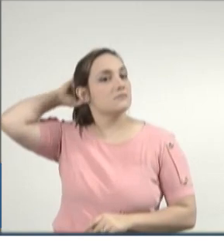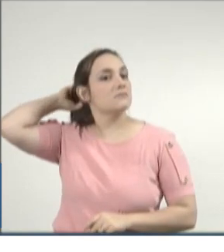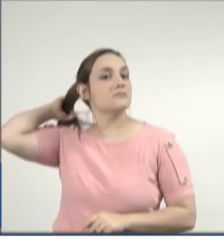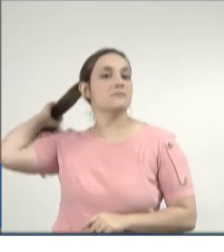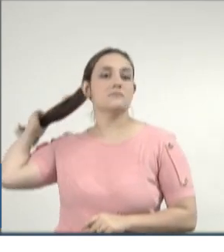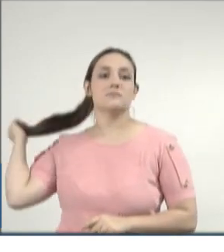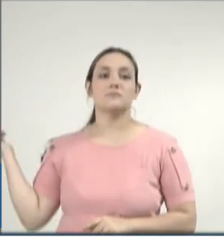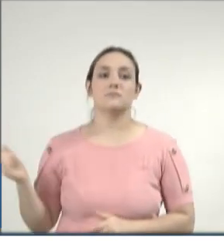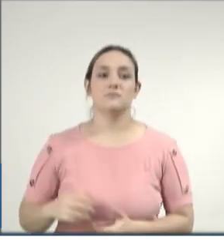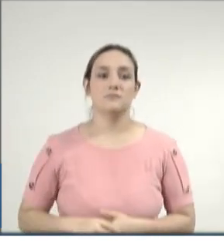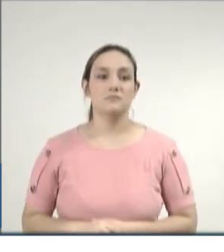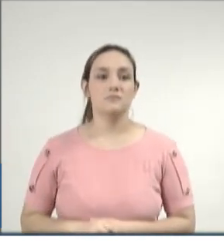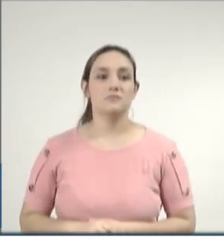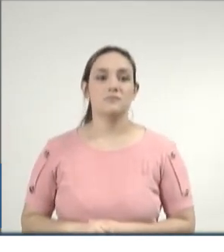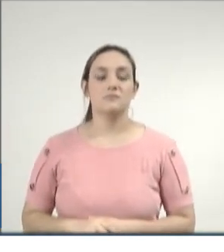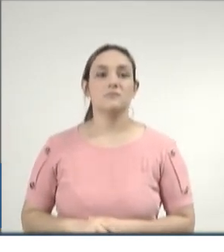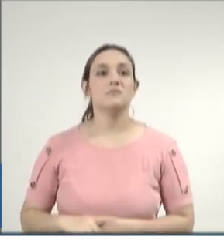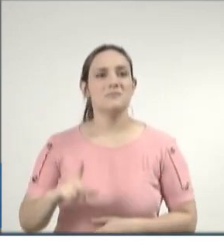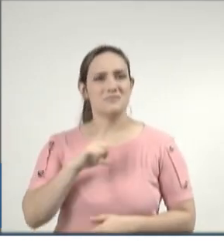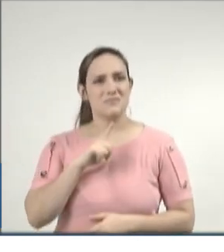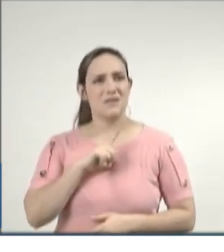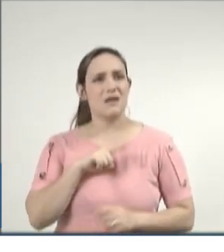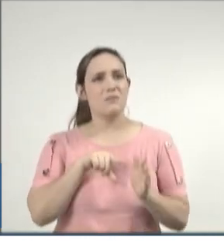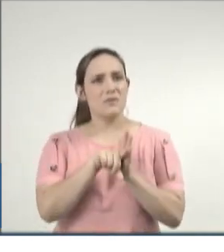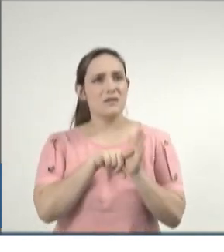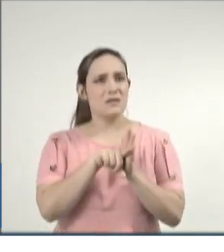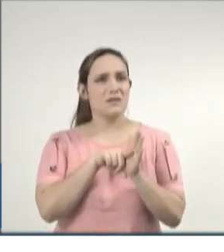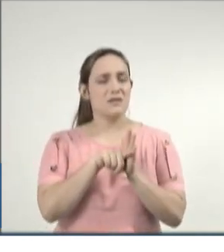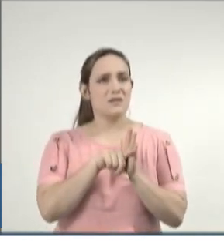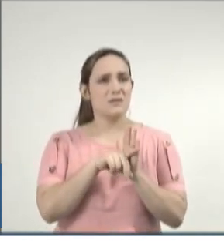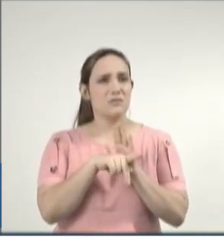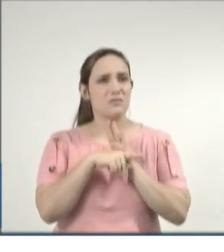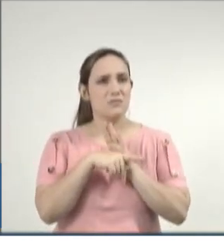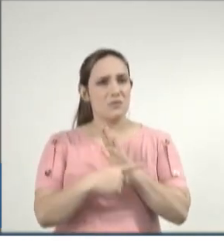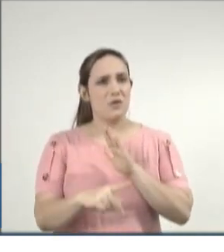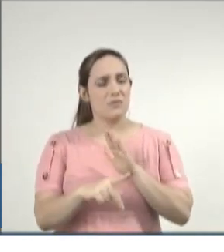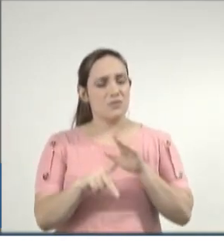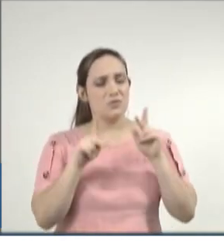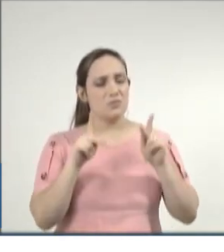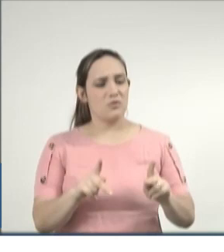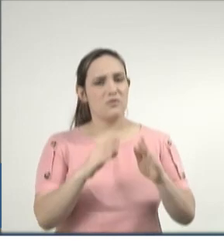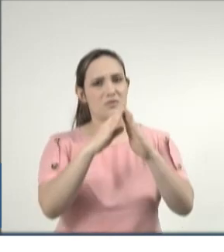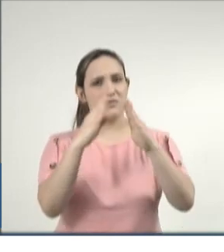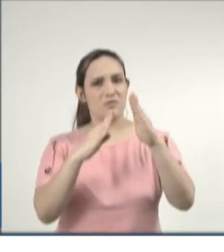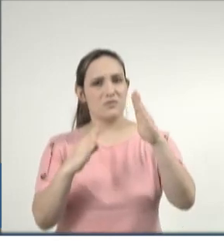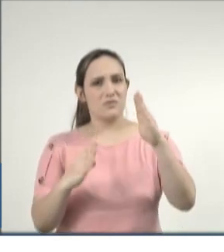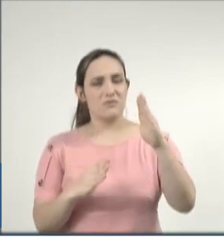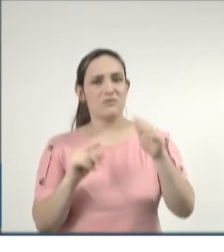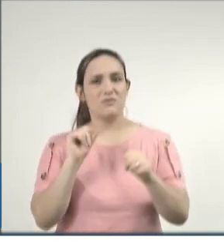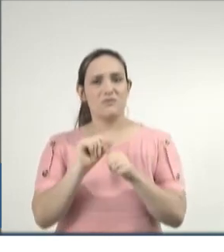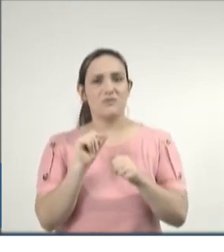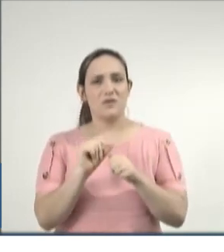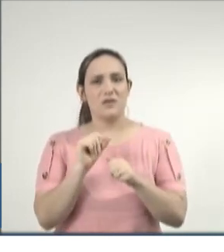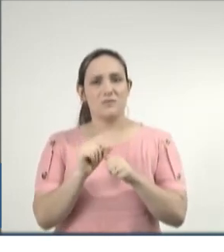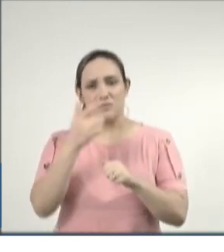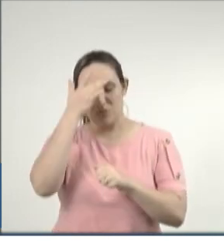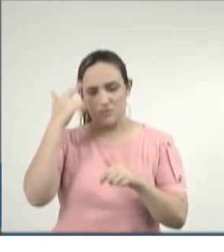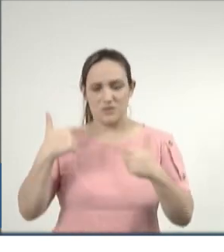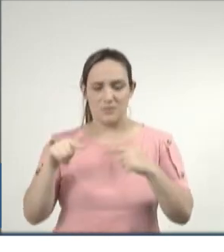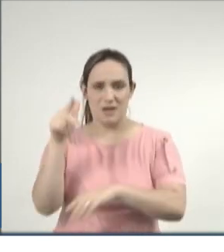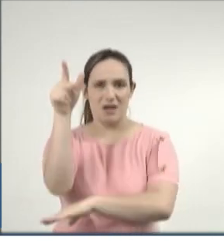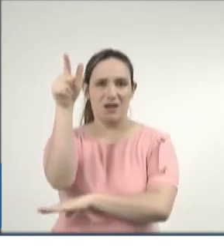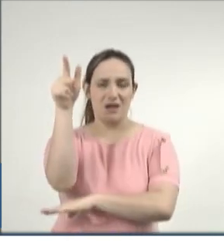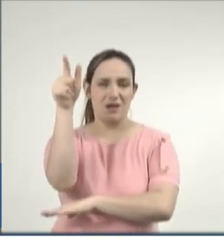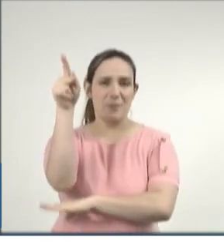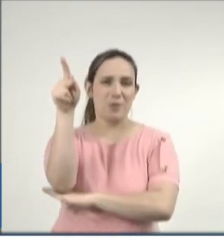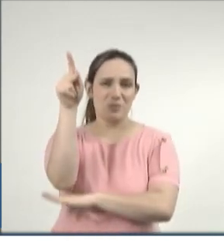pesquisa, eu tenho quase certeza absoluta que foi desempenhada pelo pessoal da Casa da Mulher Brasileira com frentistas aqui em Campo Grande. Você confirmou? Com frentistas aqui em Campo